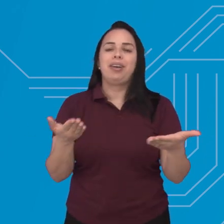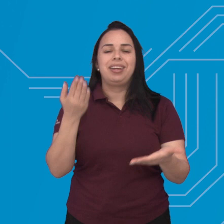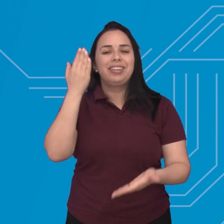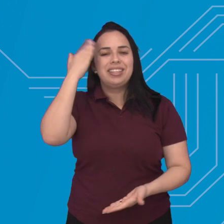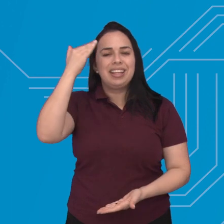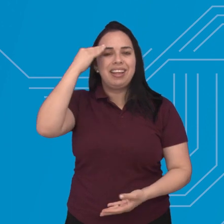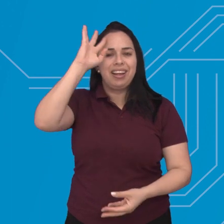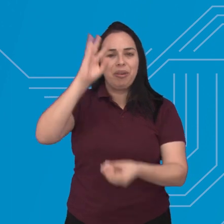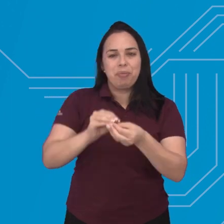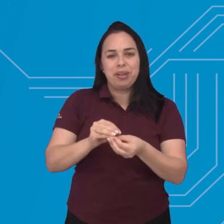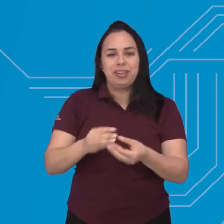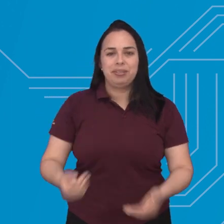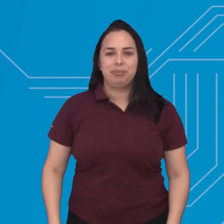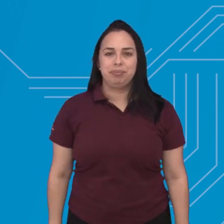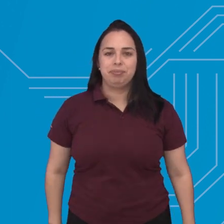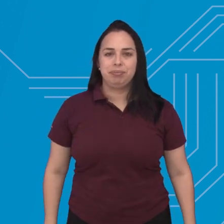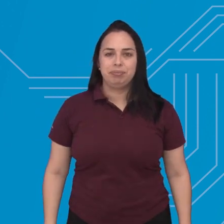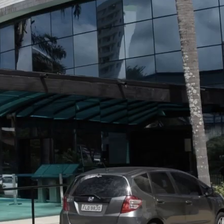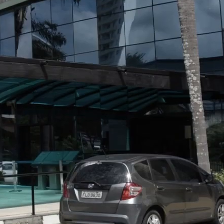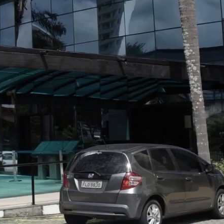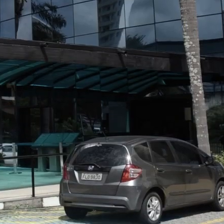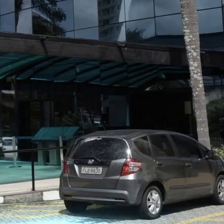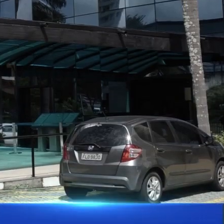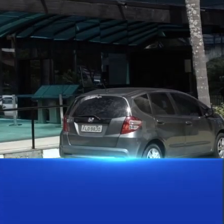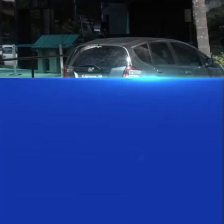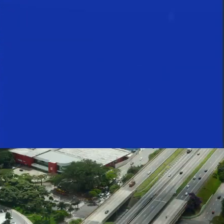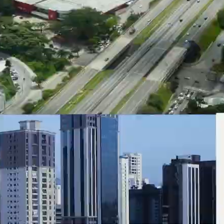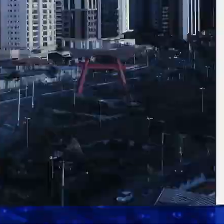tornar um doador. É rapidinho, a gente volta já.